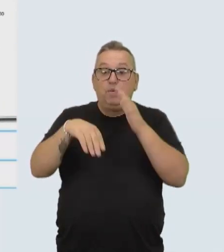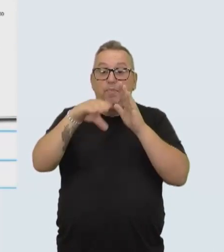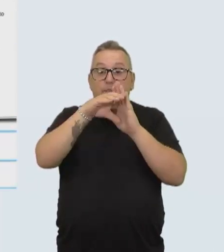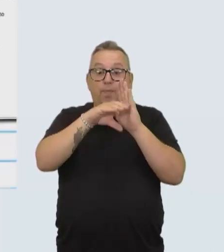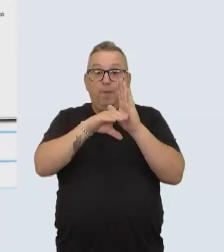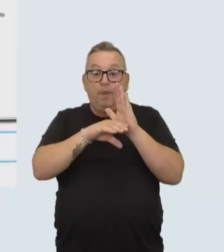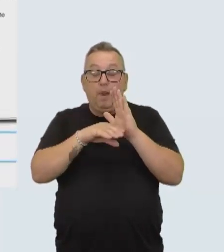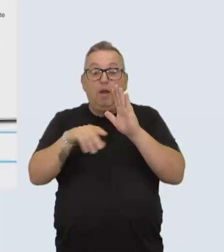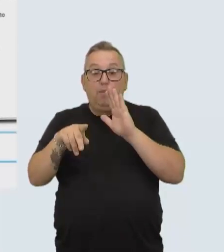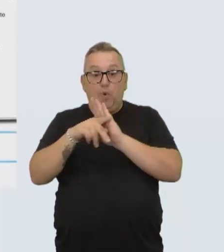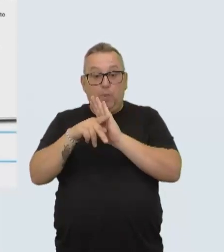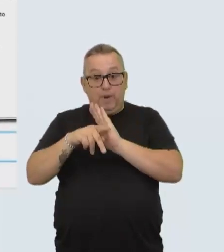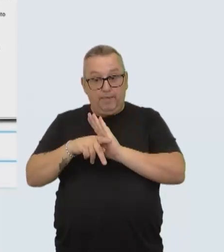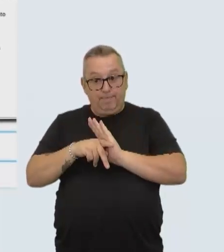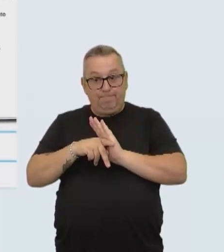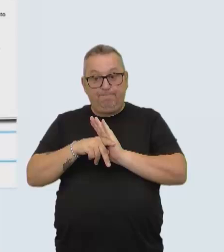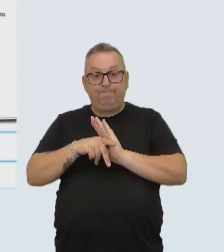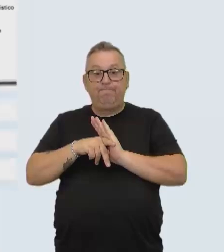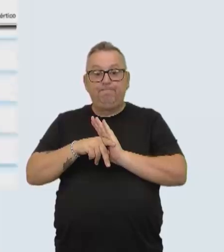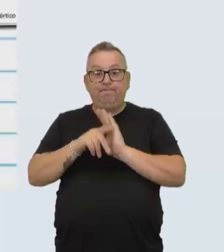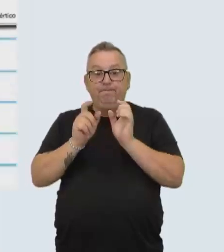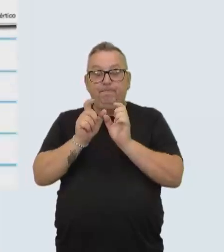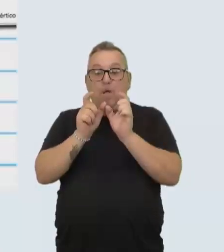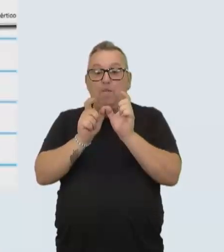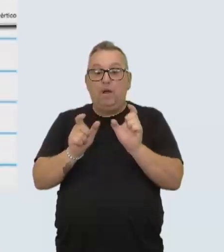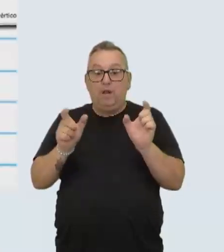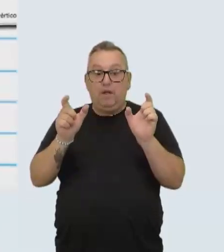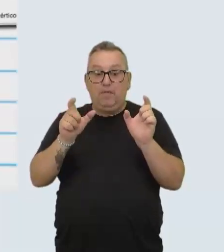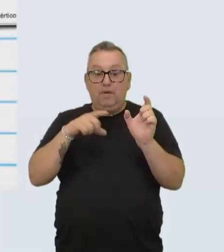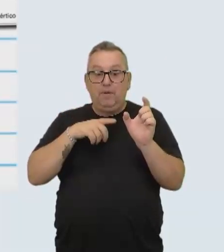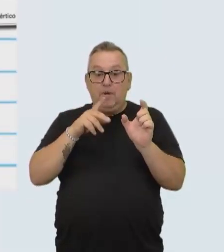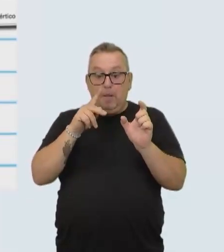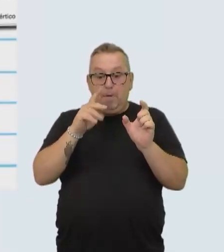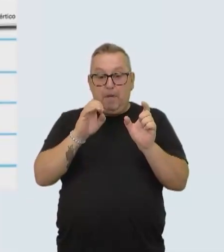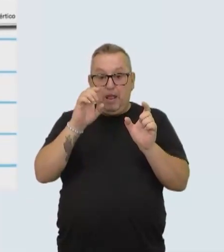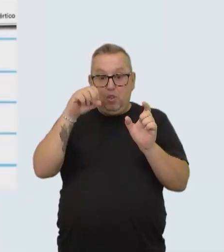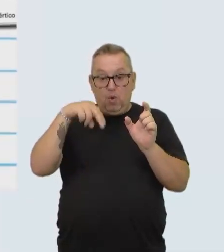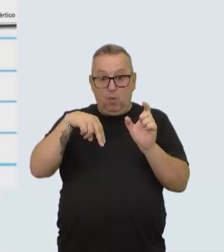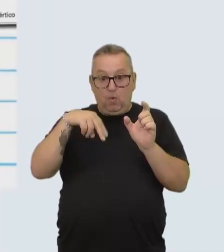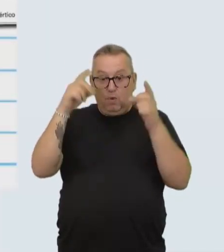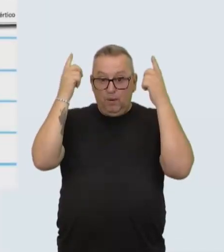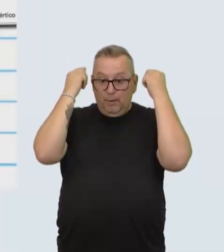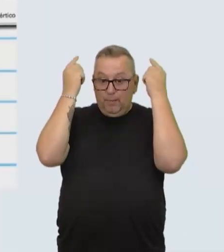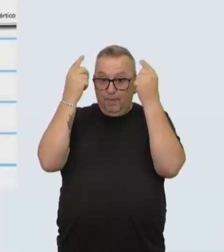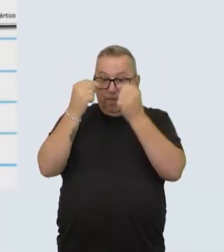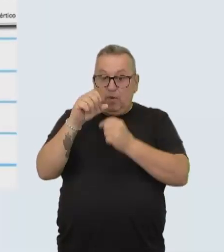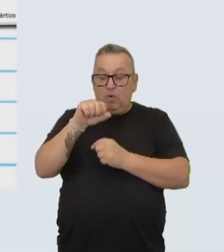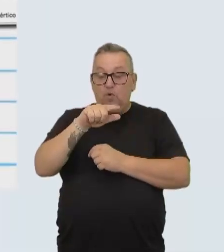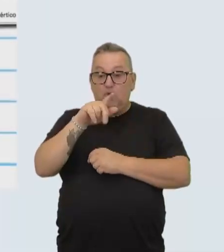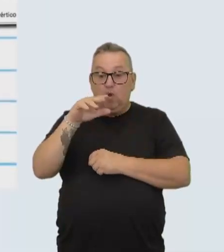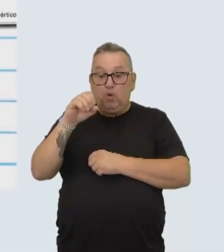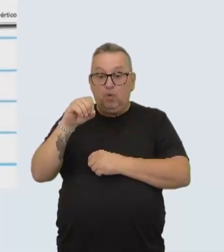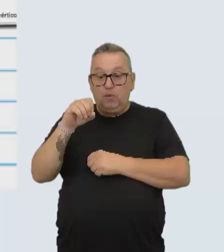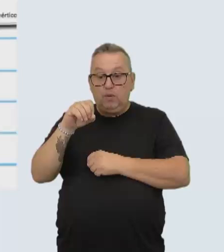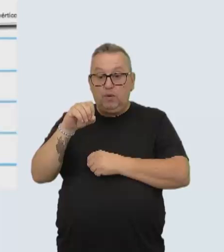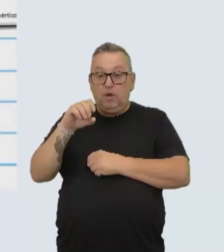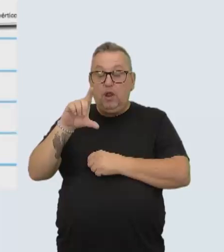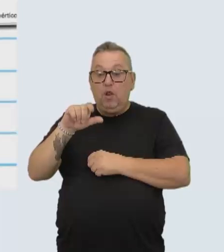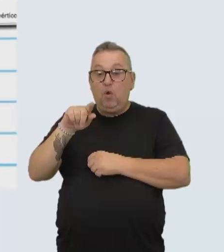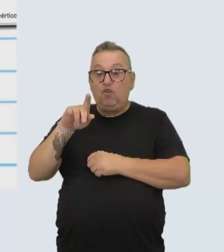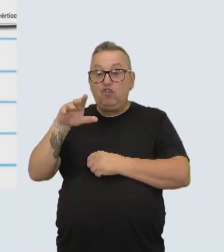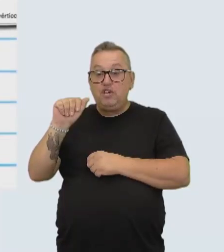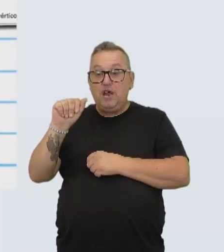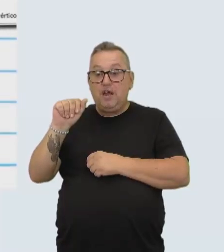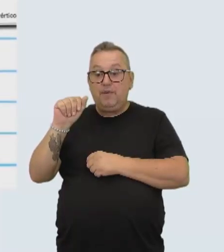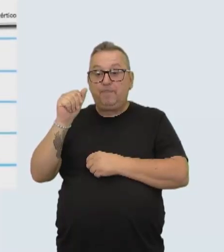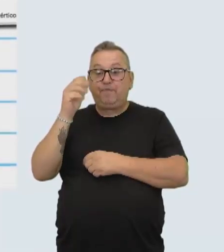classificação e propriedade. A palavra é formada pela união de pedon, que vem do grego e significa solo, e logos, que também do